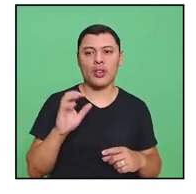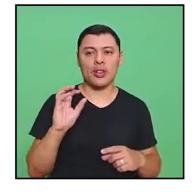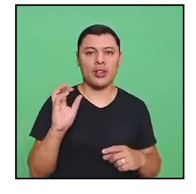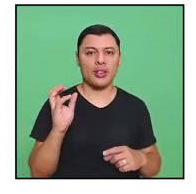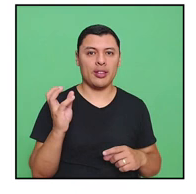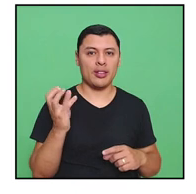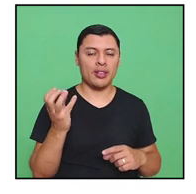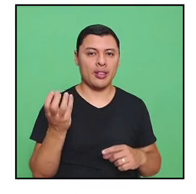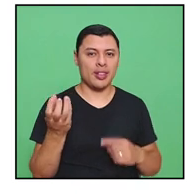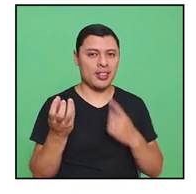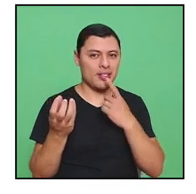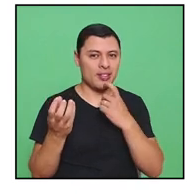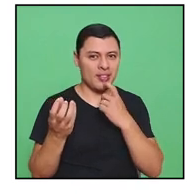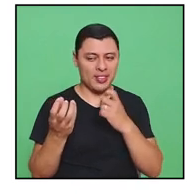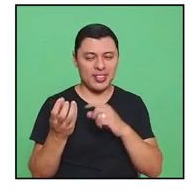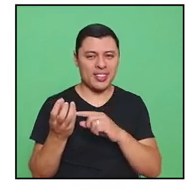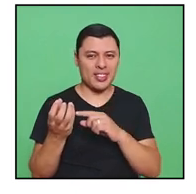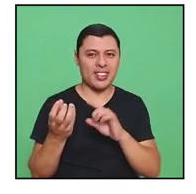se dá,